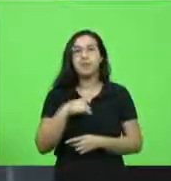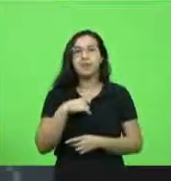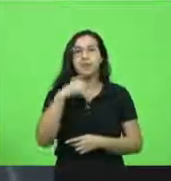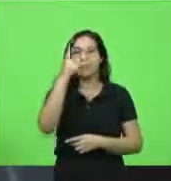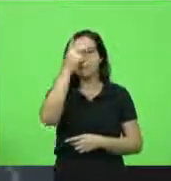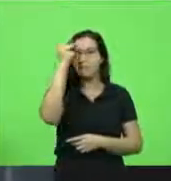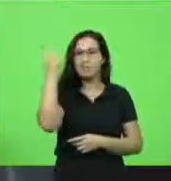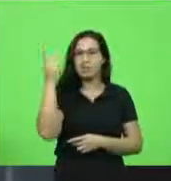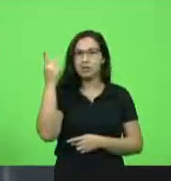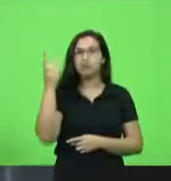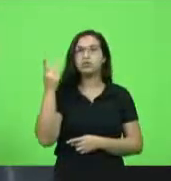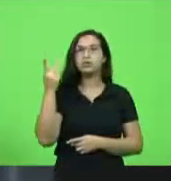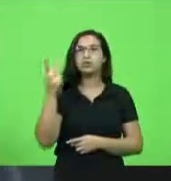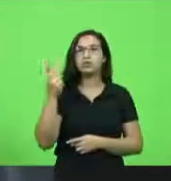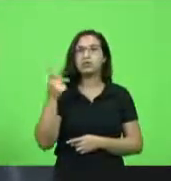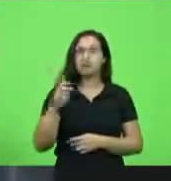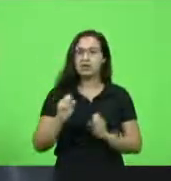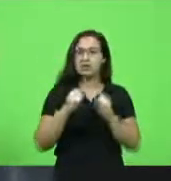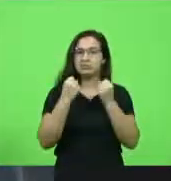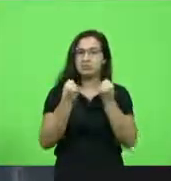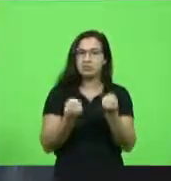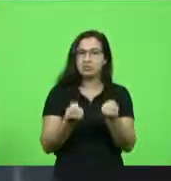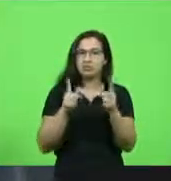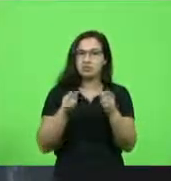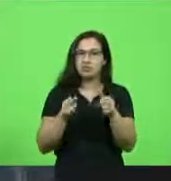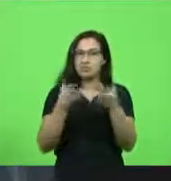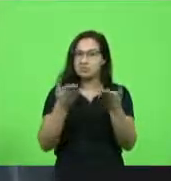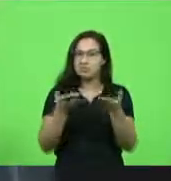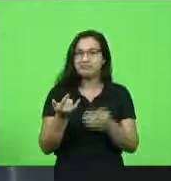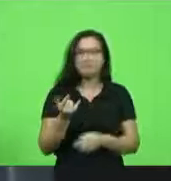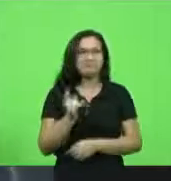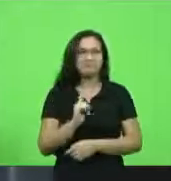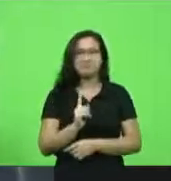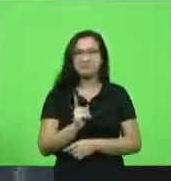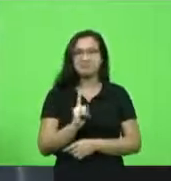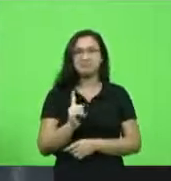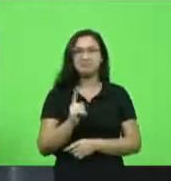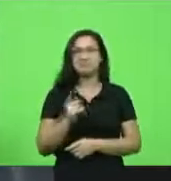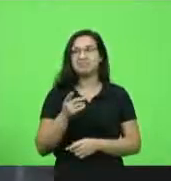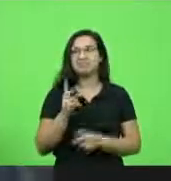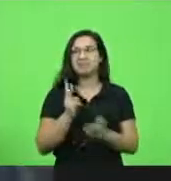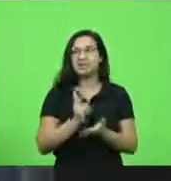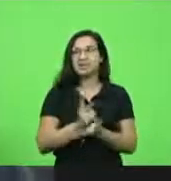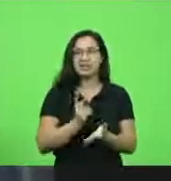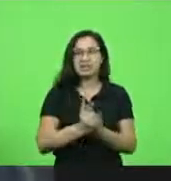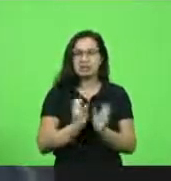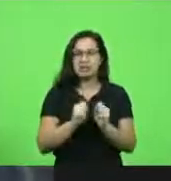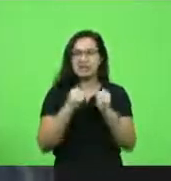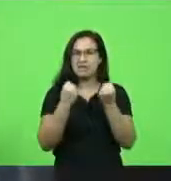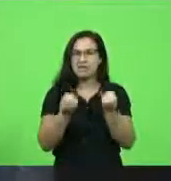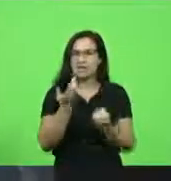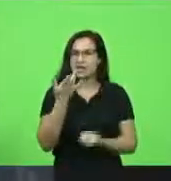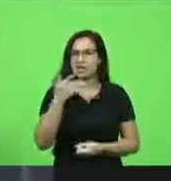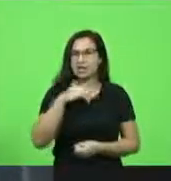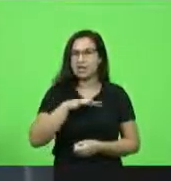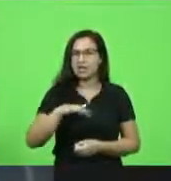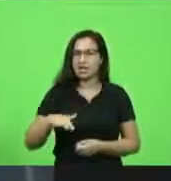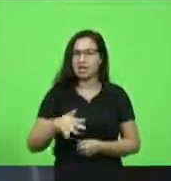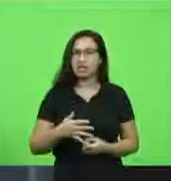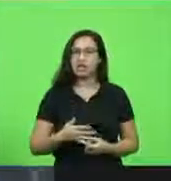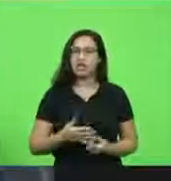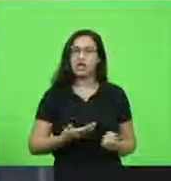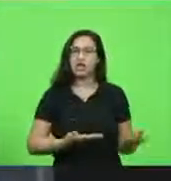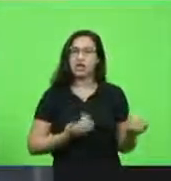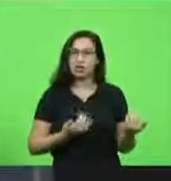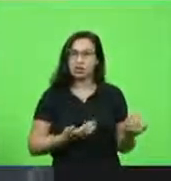não há muitas pessoas que se dedicam a essa causa. Não há pessoas que estão levantando essa bandeira na defesa da criança, do adolescente. Eu estou aqui do